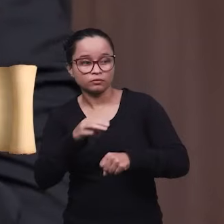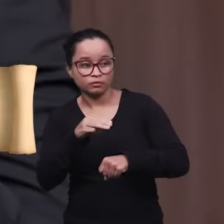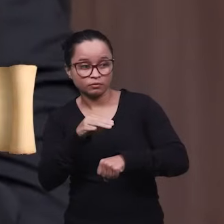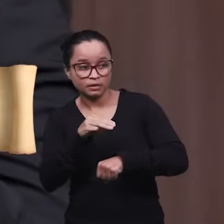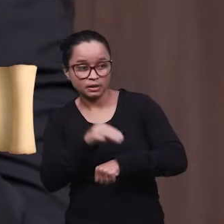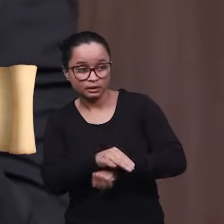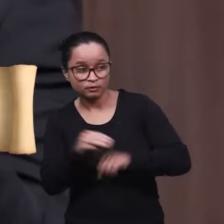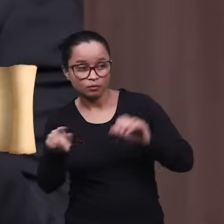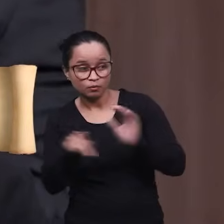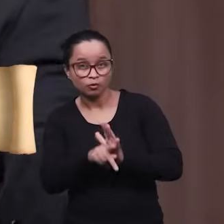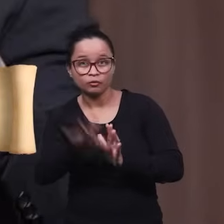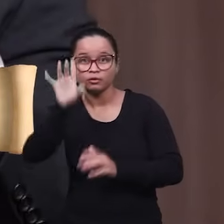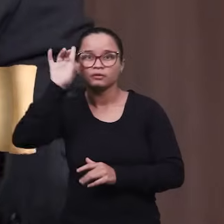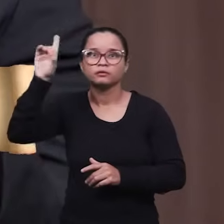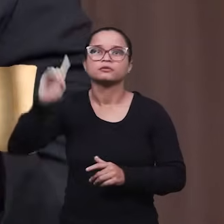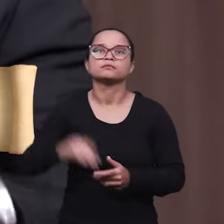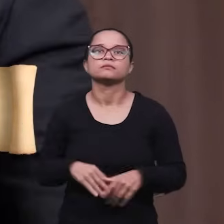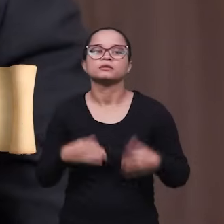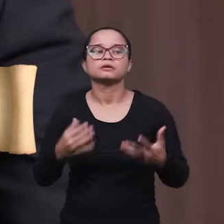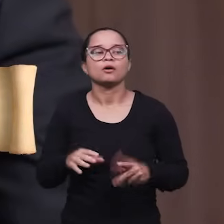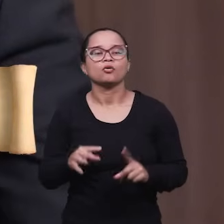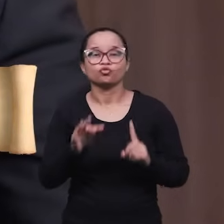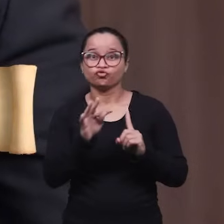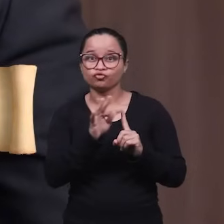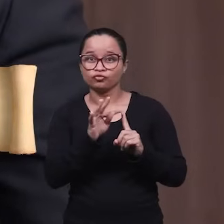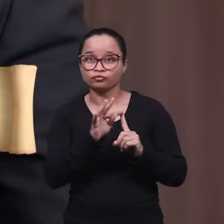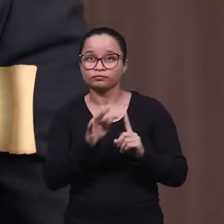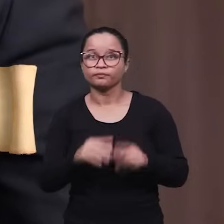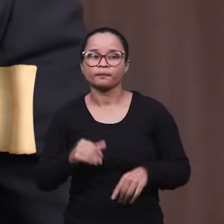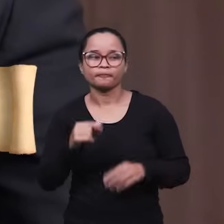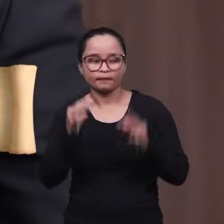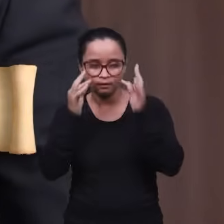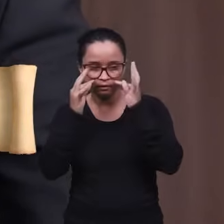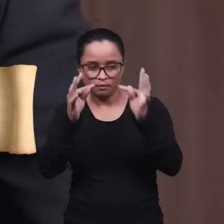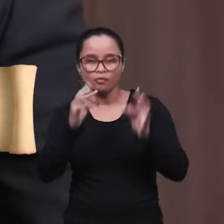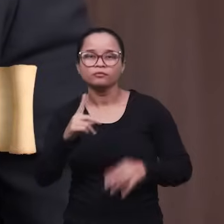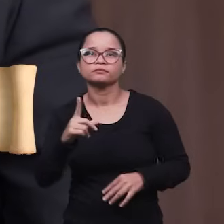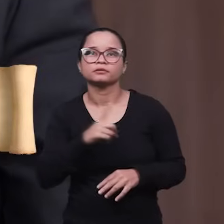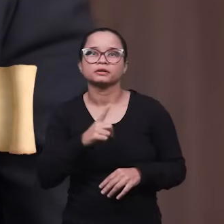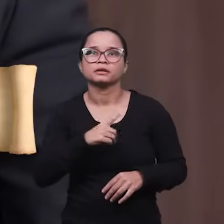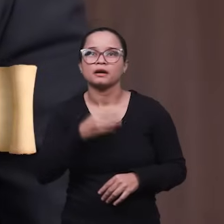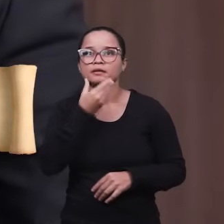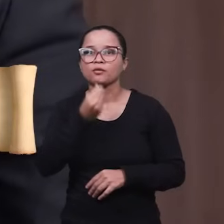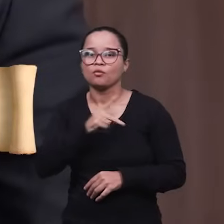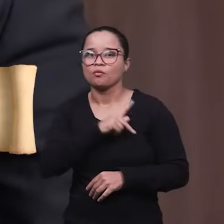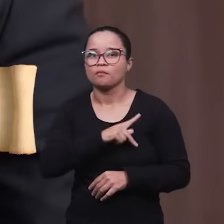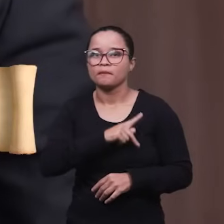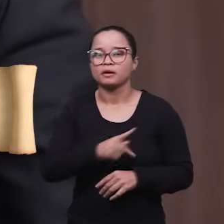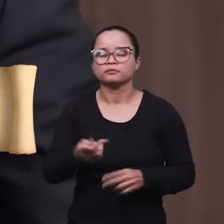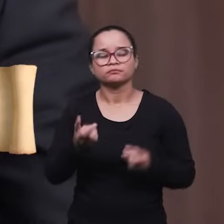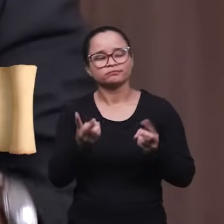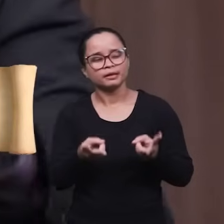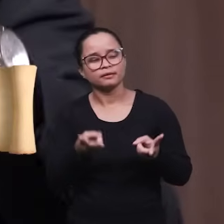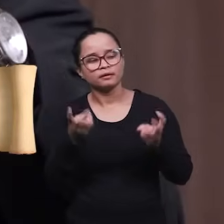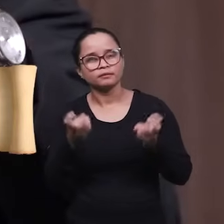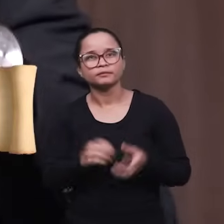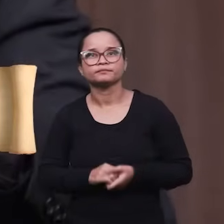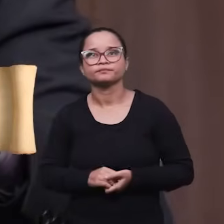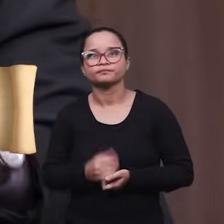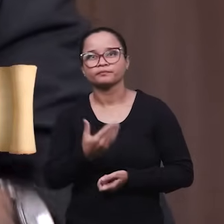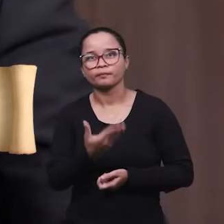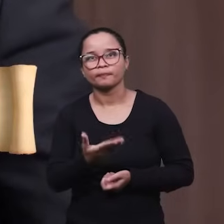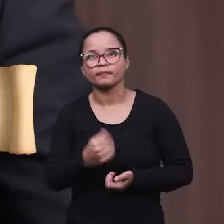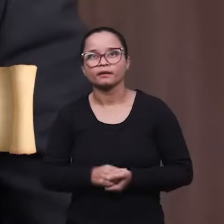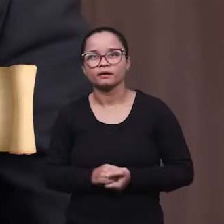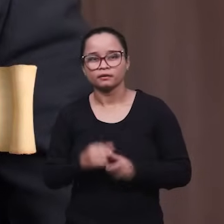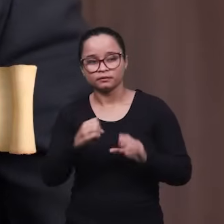ministros de Deus. Então, Timóteo tinha o seu testemunho. Paulo percebe aquilo e diz assim,